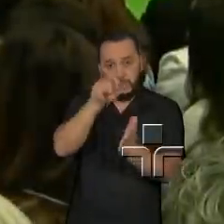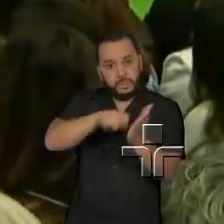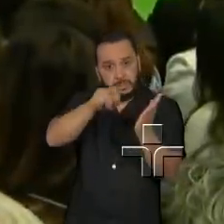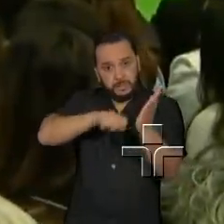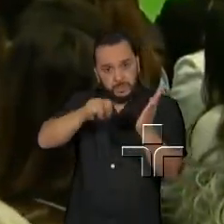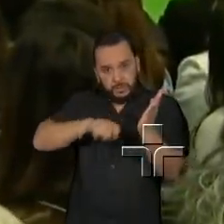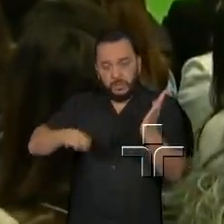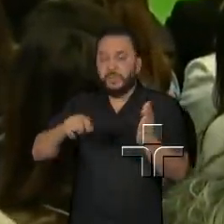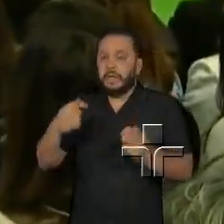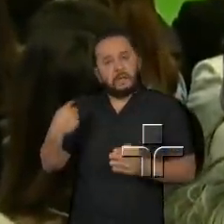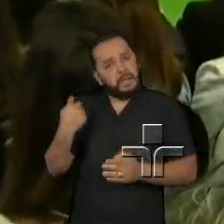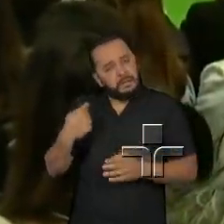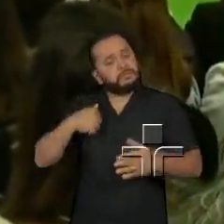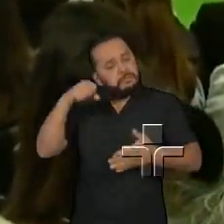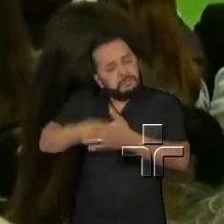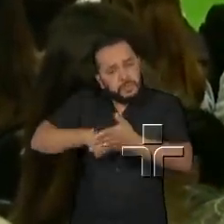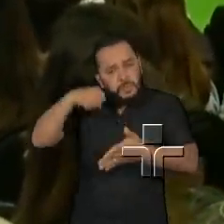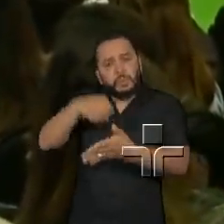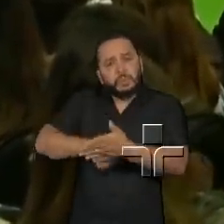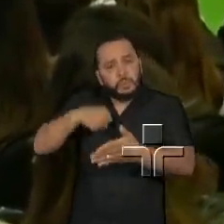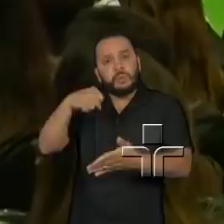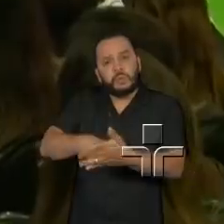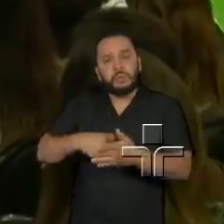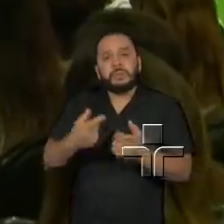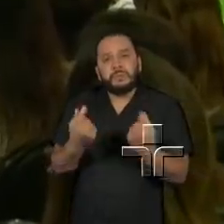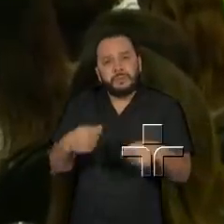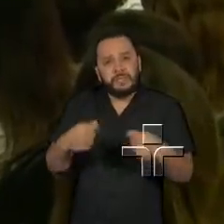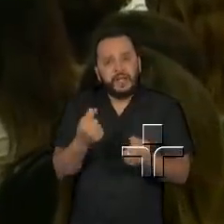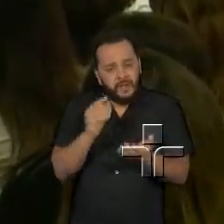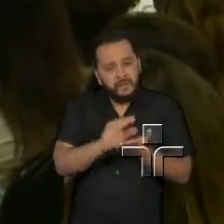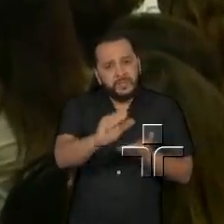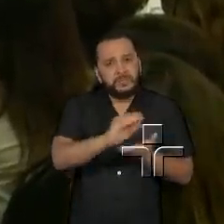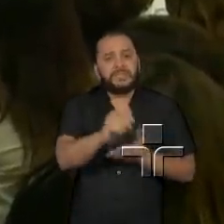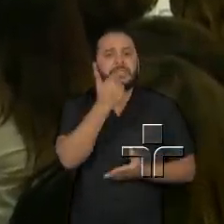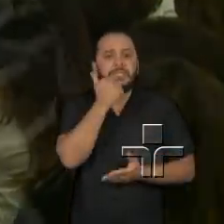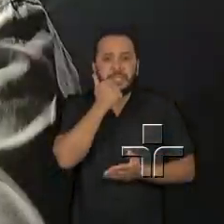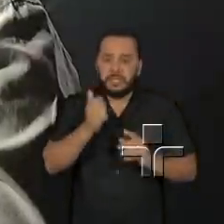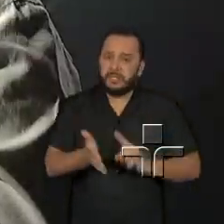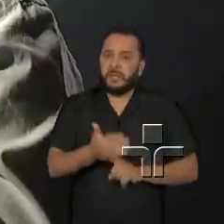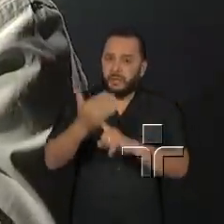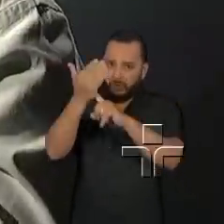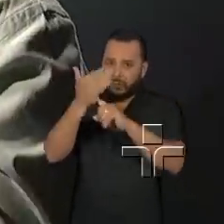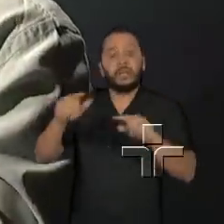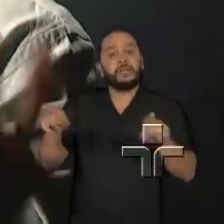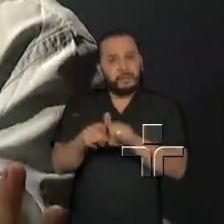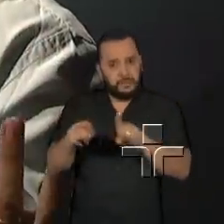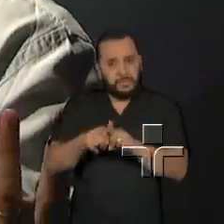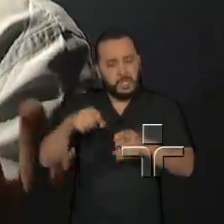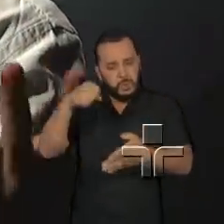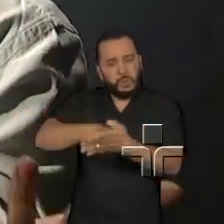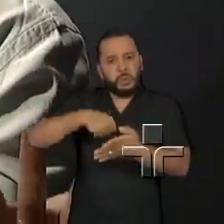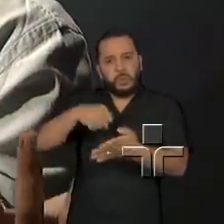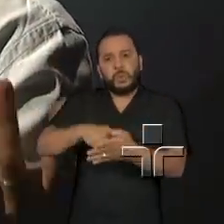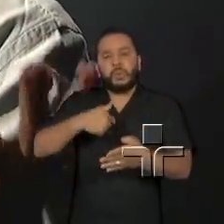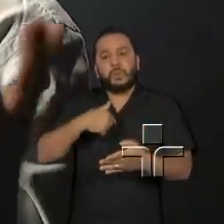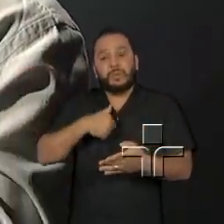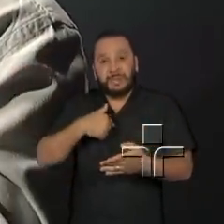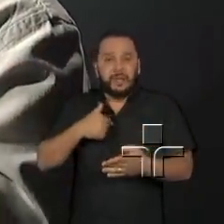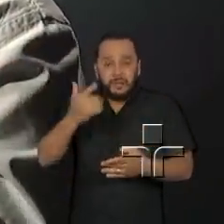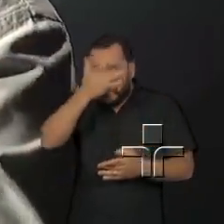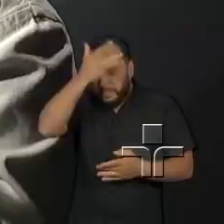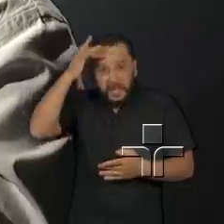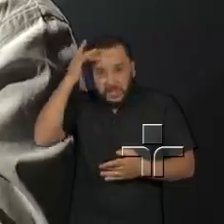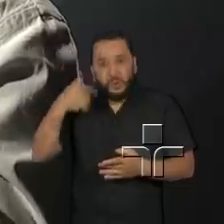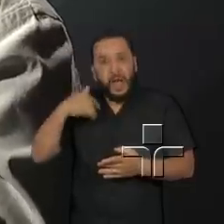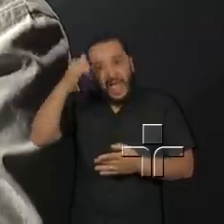escritor, é um incansável defensor de maiores investimentos em ciência e tecnologia, além de batalhar contra a fuga de cérebros para